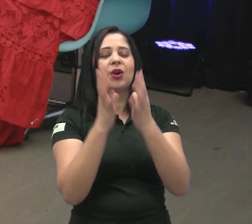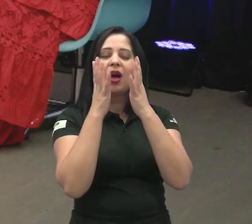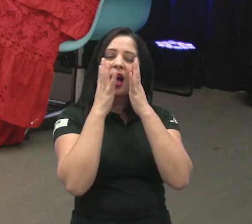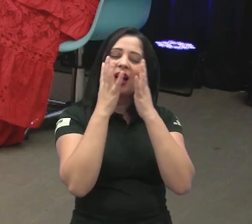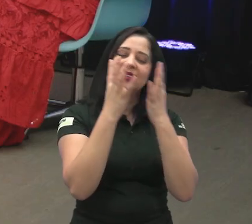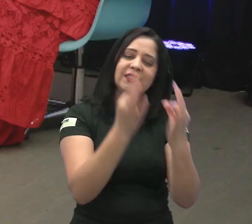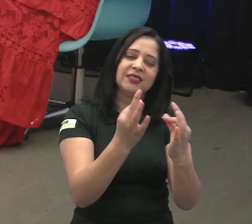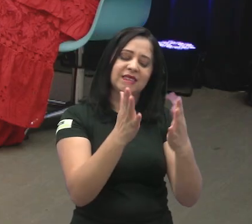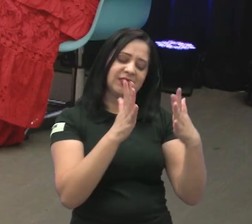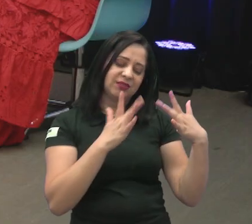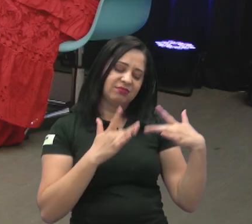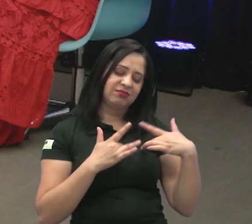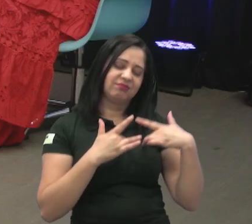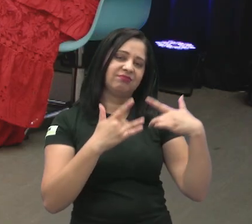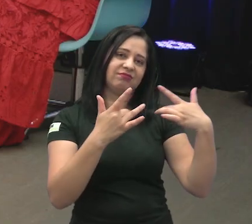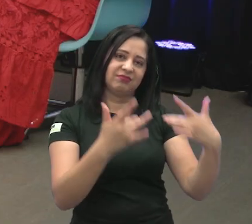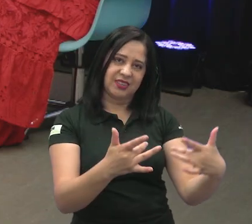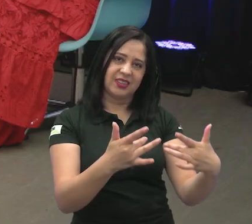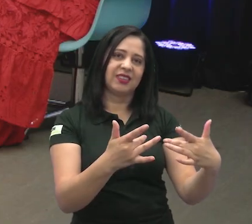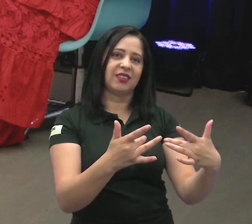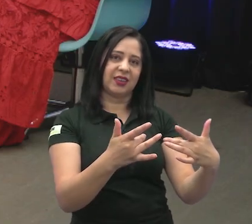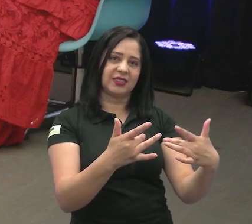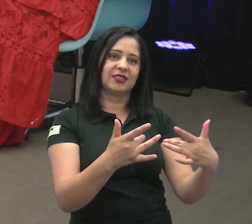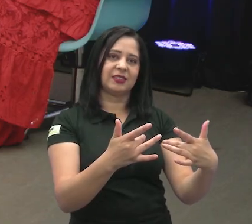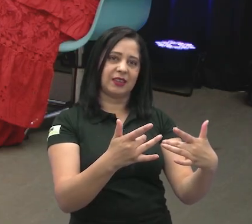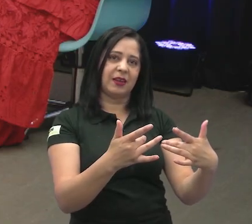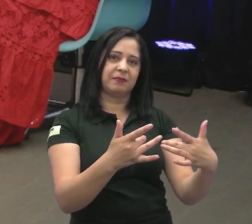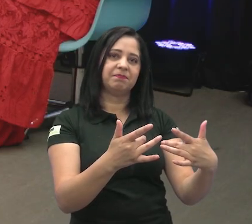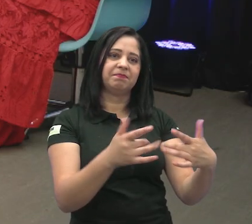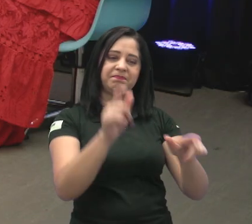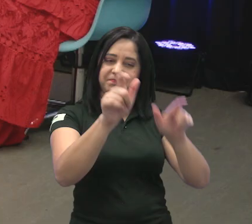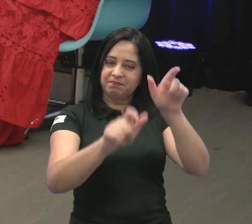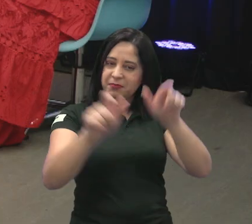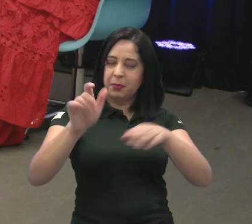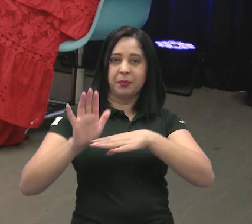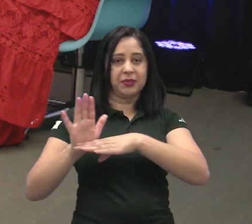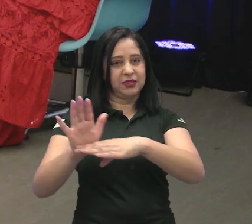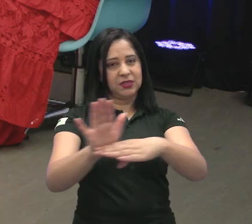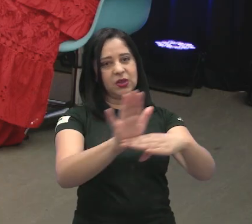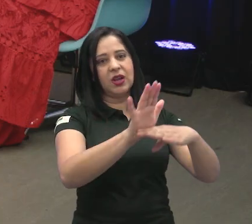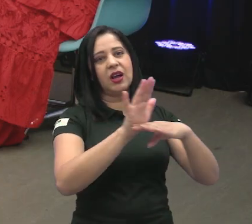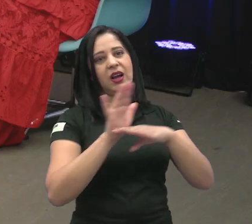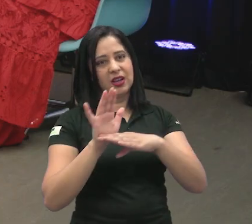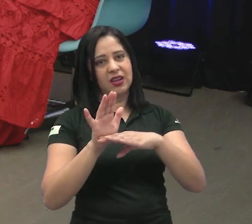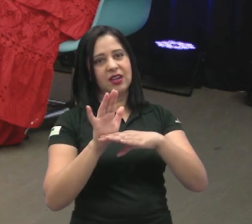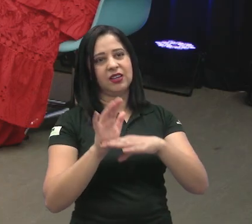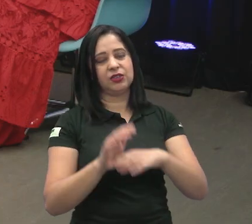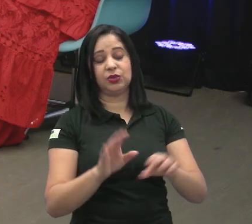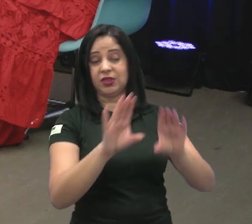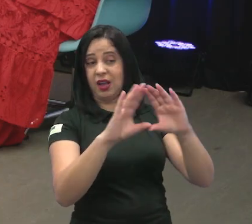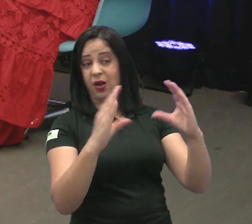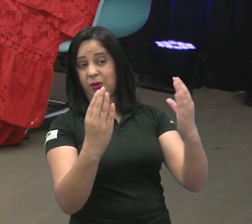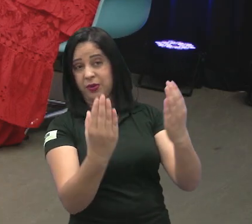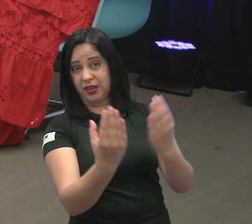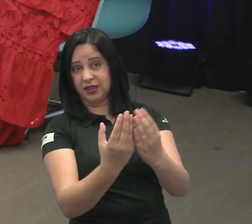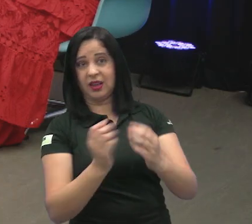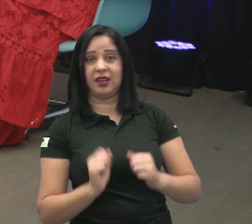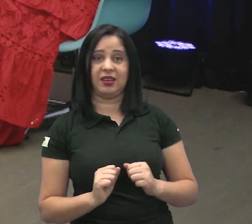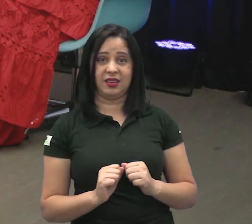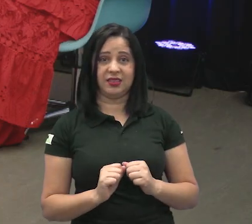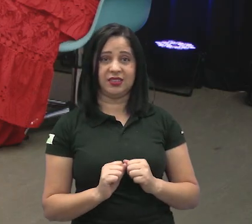um ouvido, né? Um ombro amigo, enfim, fazer ali a sua parte para ajudar, né?